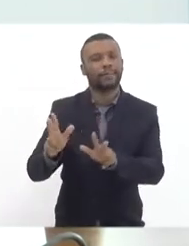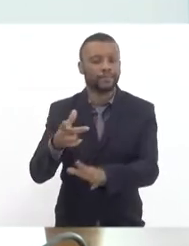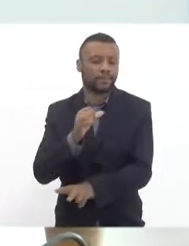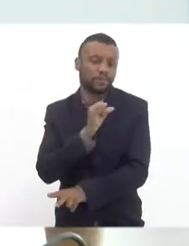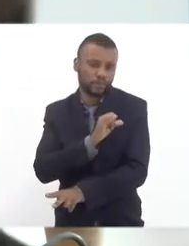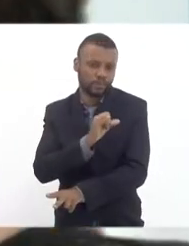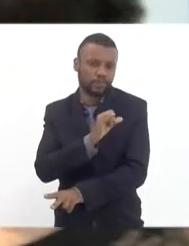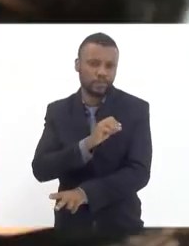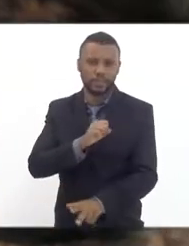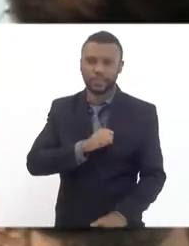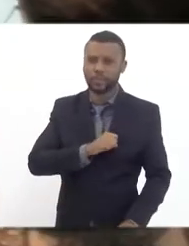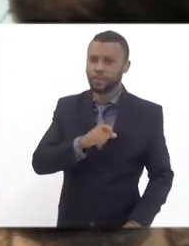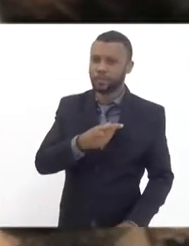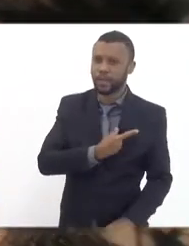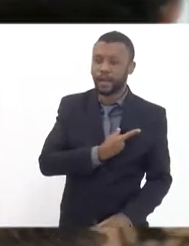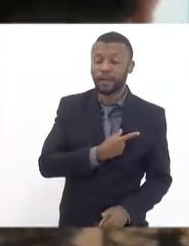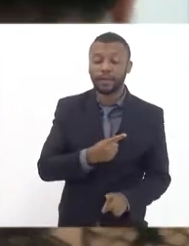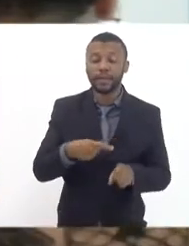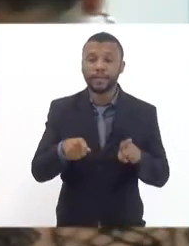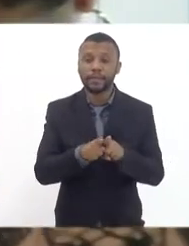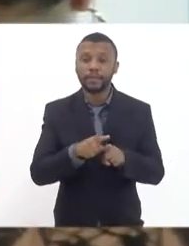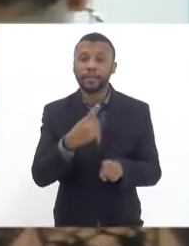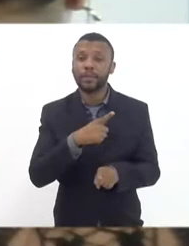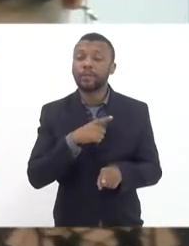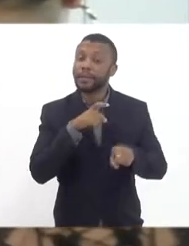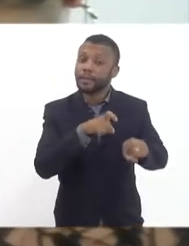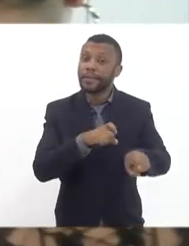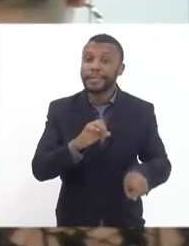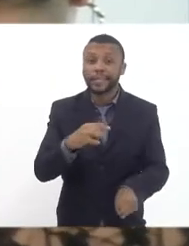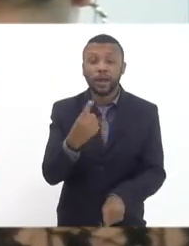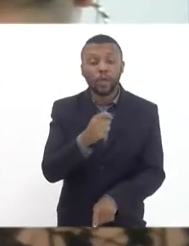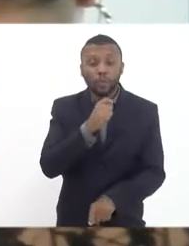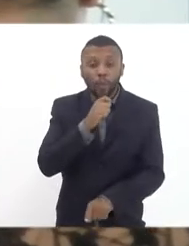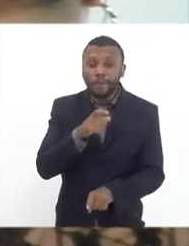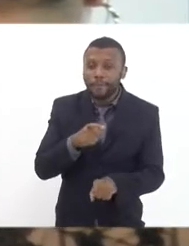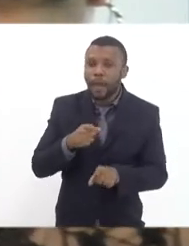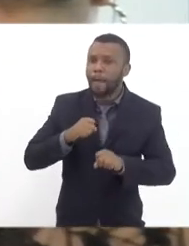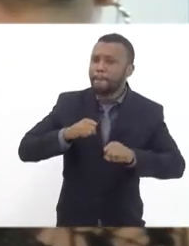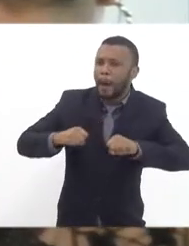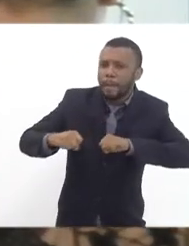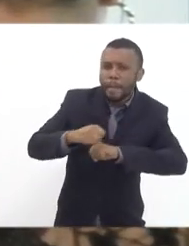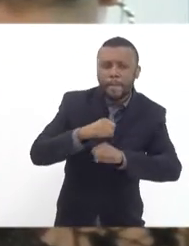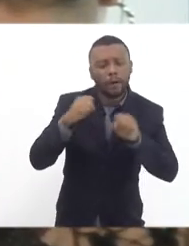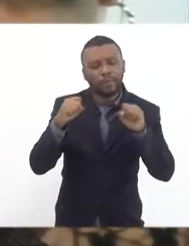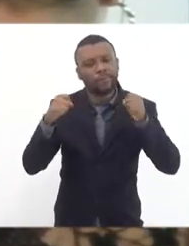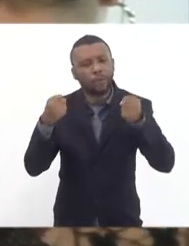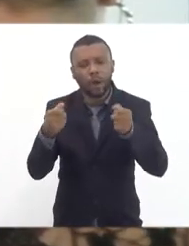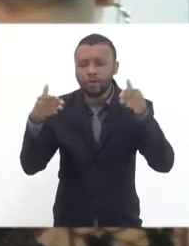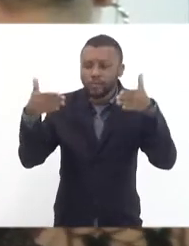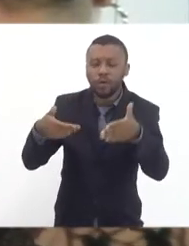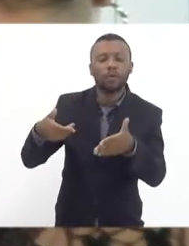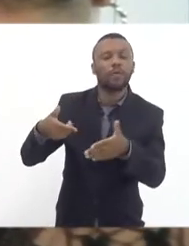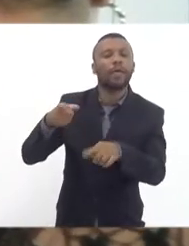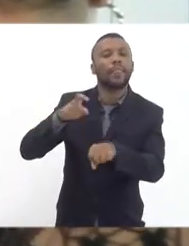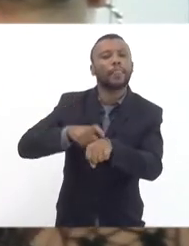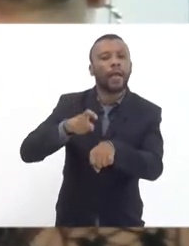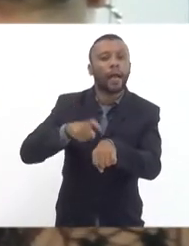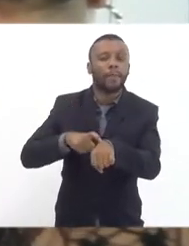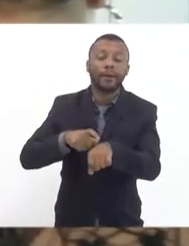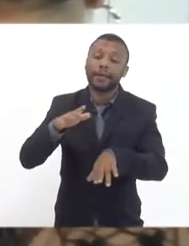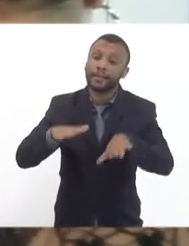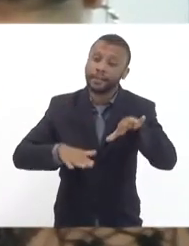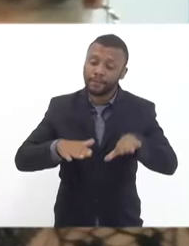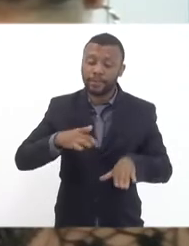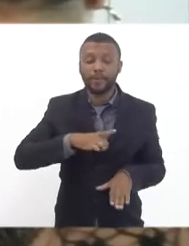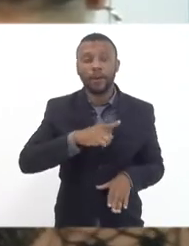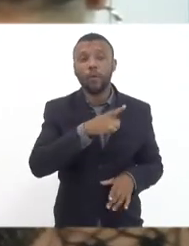que, caso a gente não estivesse brigando, que caso a gente não estivesse dedicando tempo, talvez poderia ter o mesmo destino que outros aparelhos.